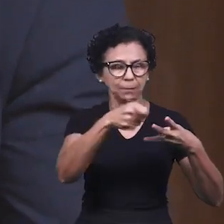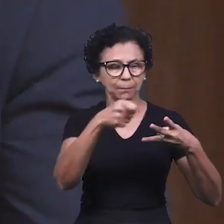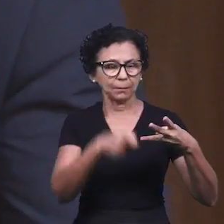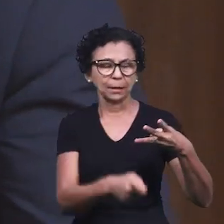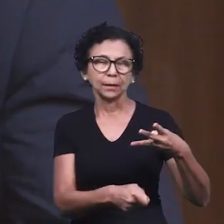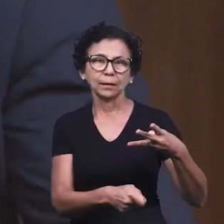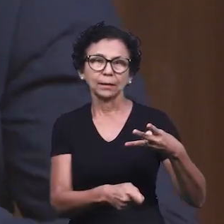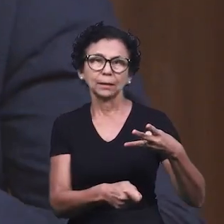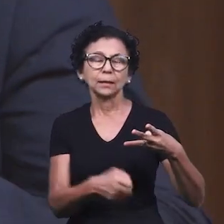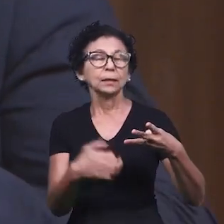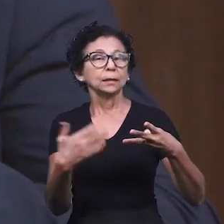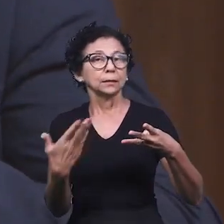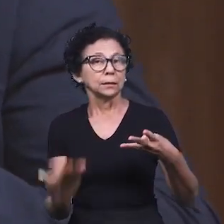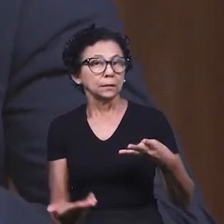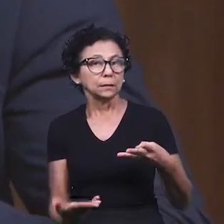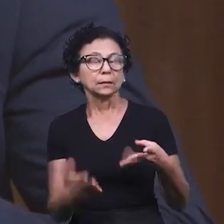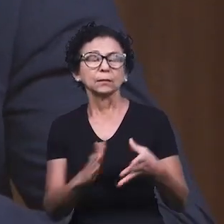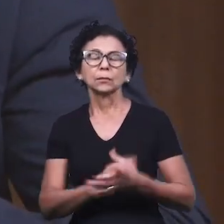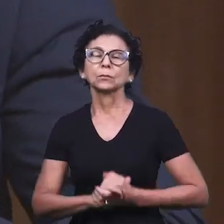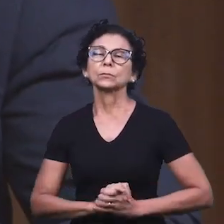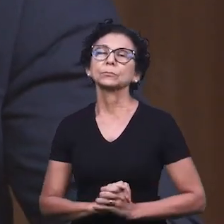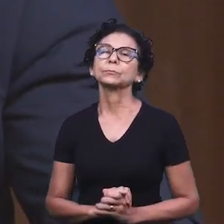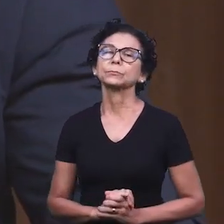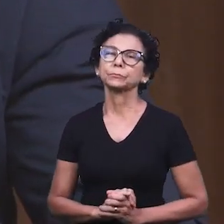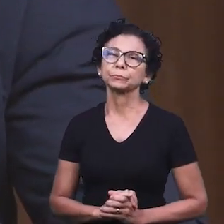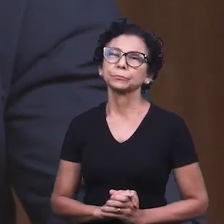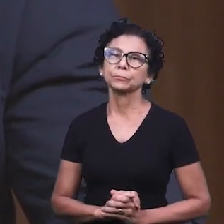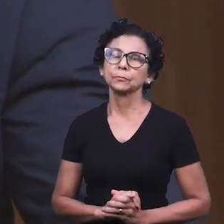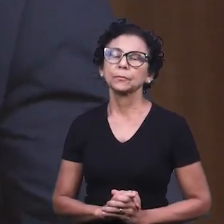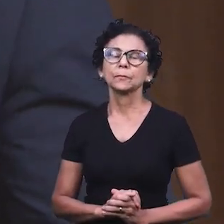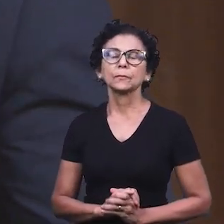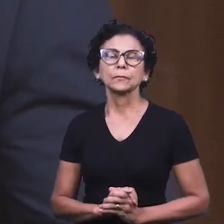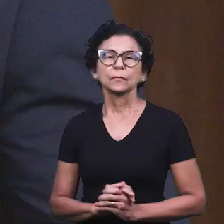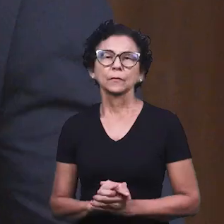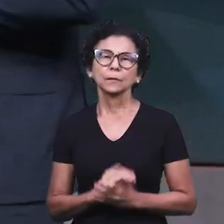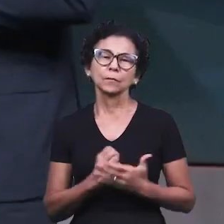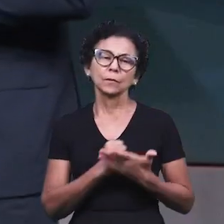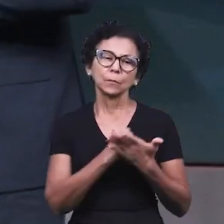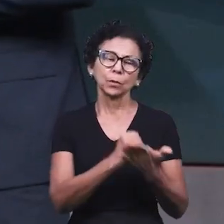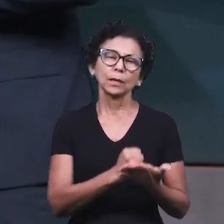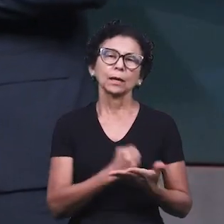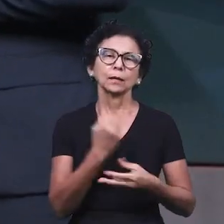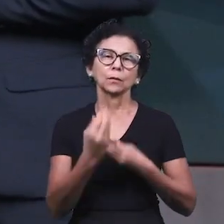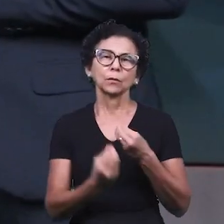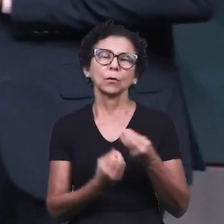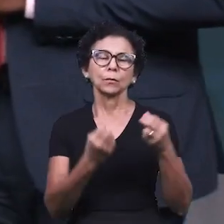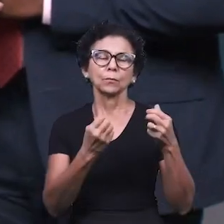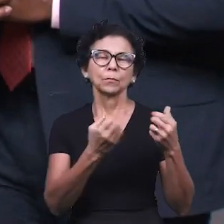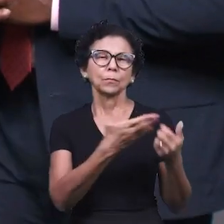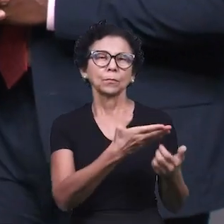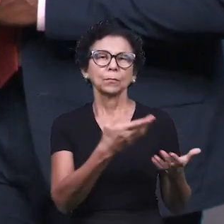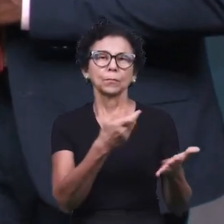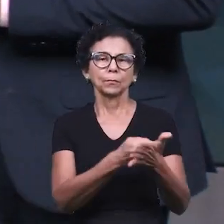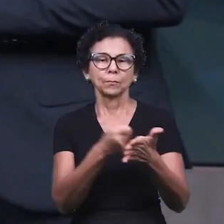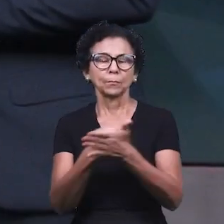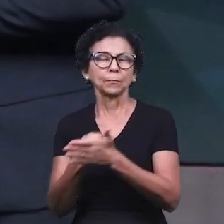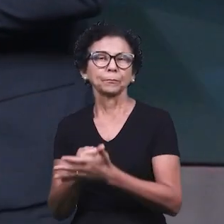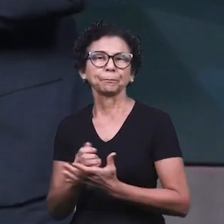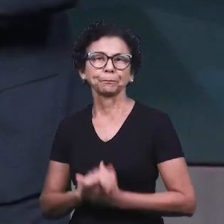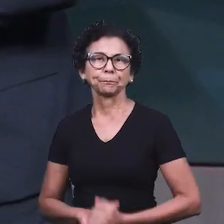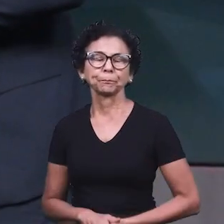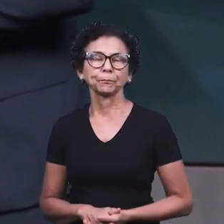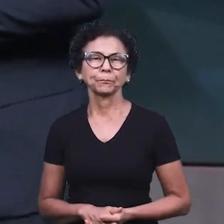veio exatamente para isso, para poder trazer um mínimo de dignidade para a pessoa. Doutor, se a